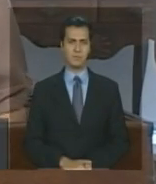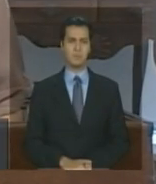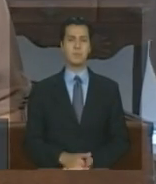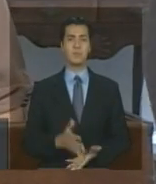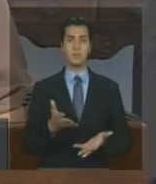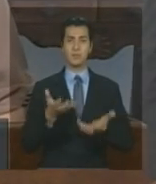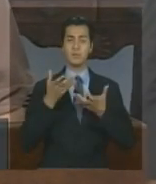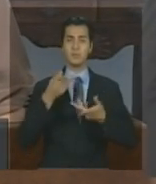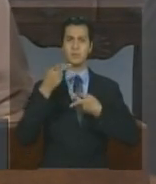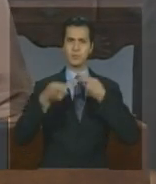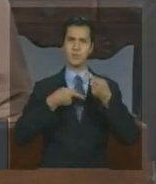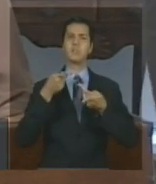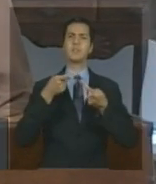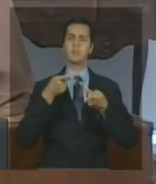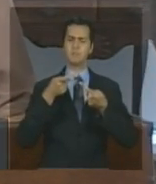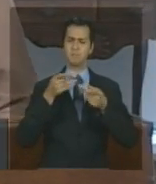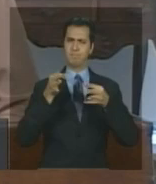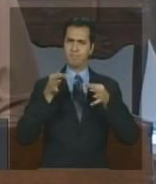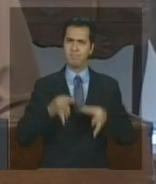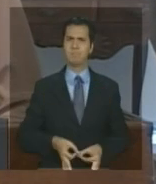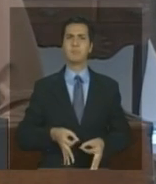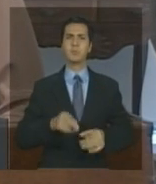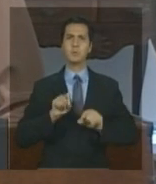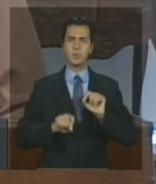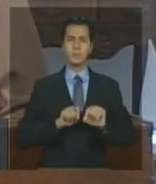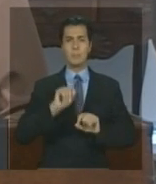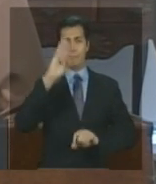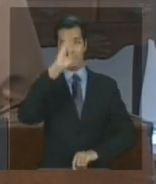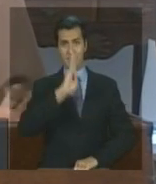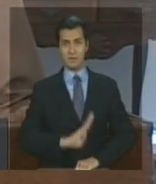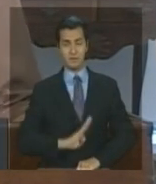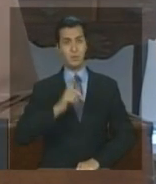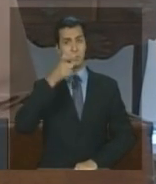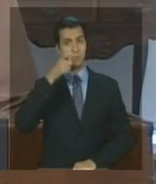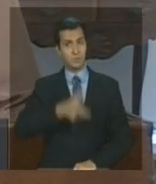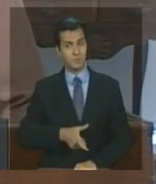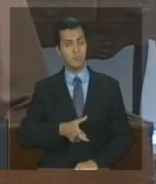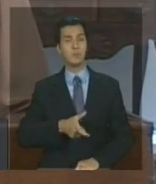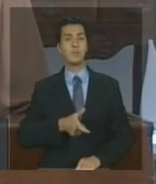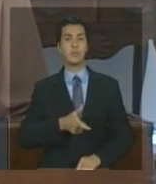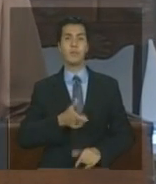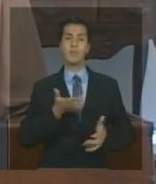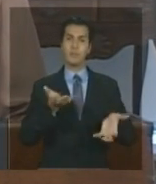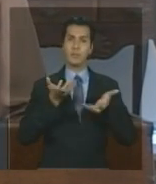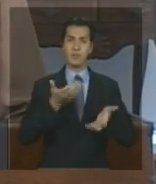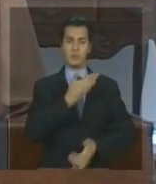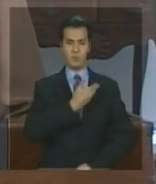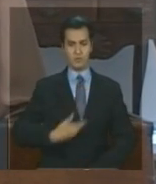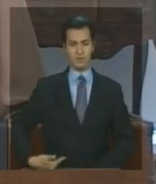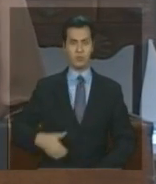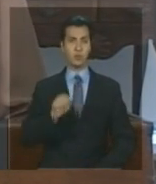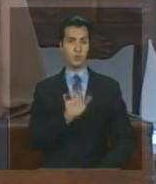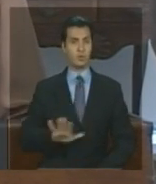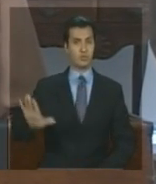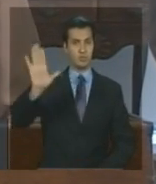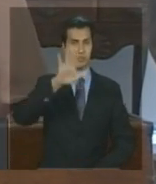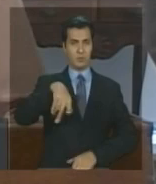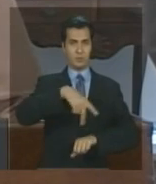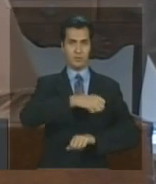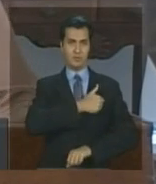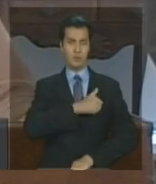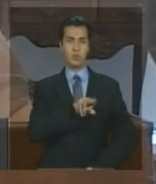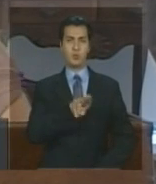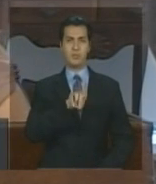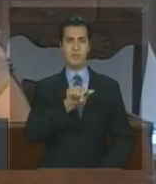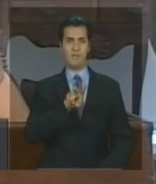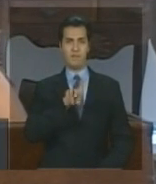que o Brasil tem grande interesse na presença tanto do governador-geral do Canadá, David